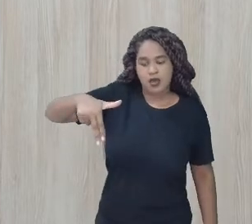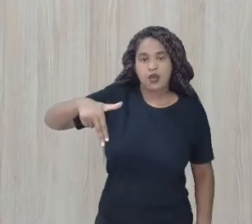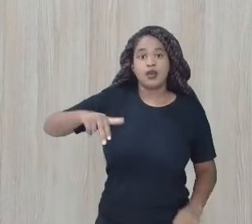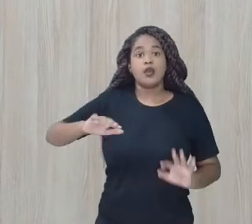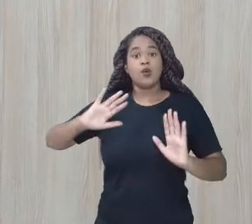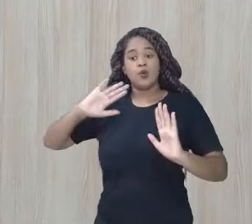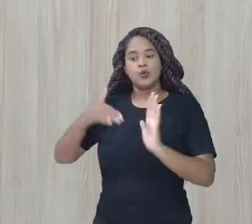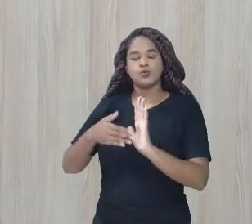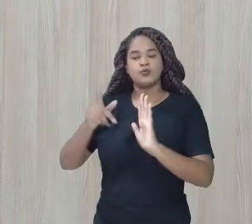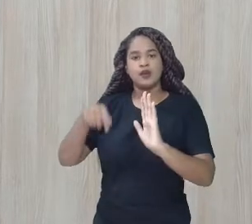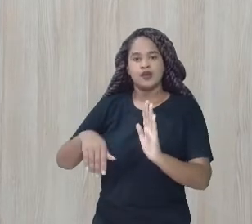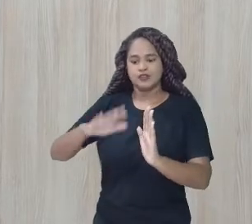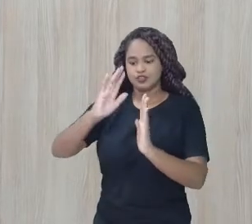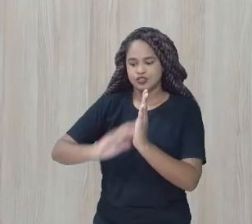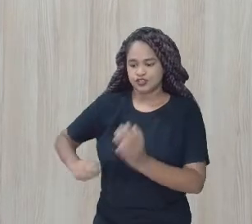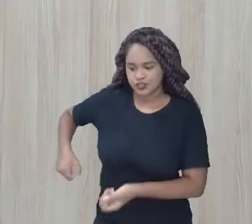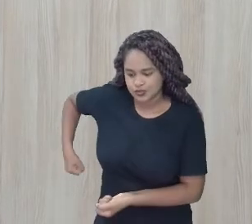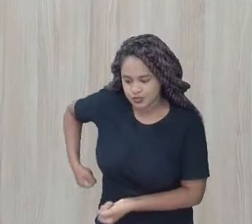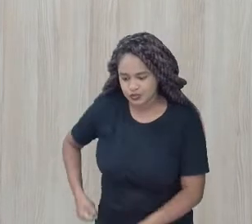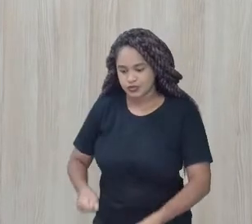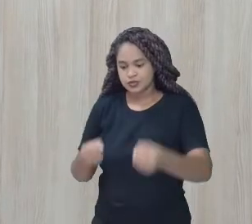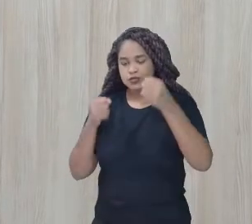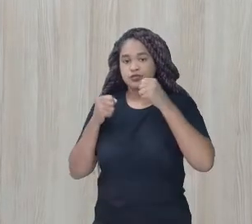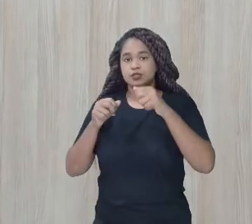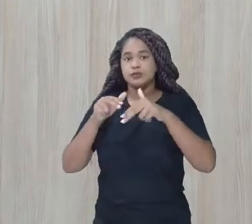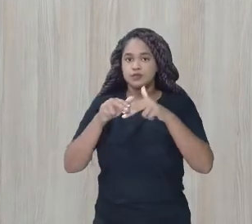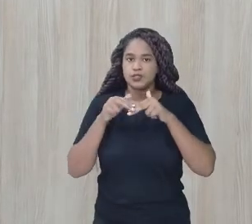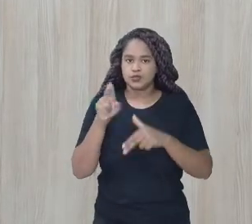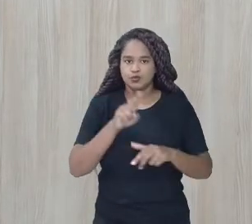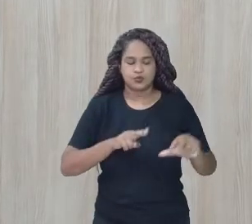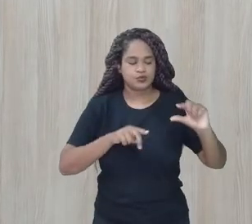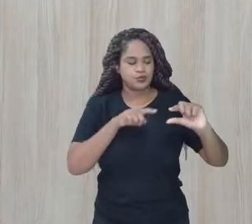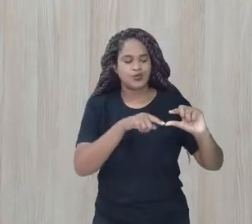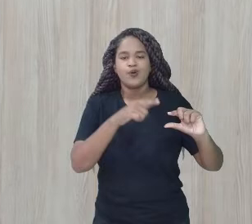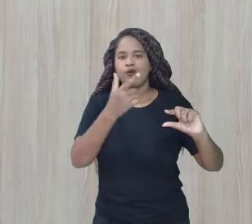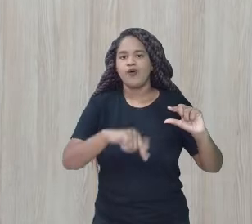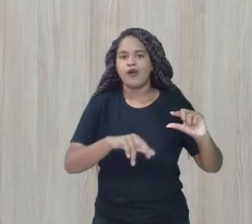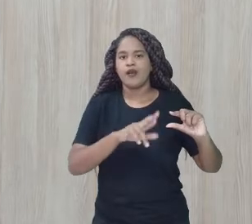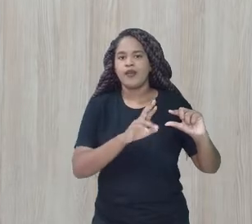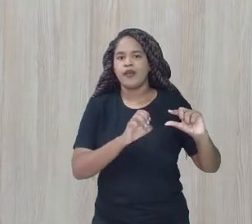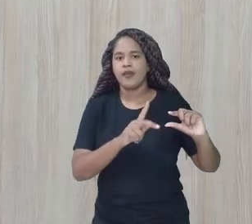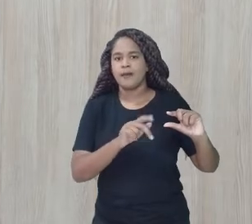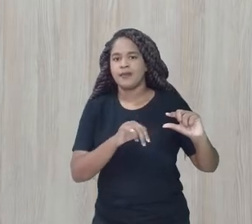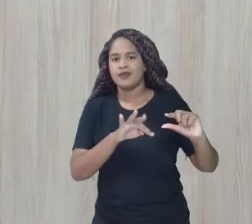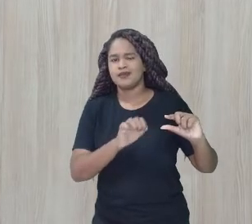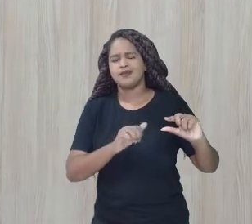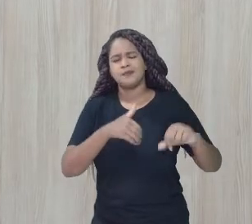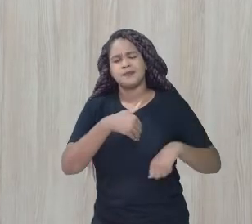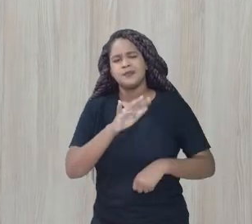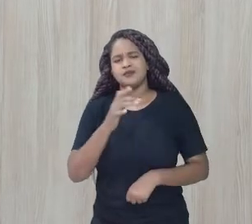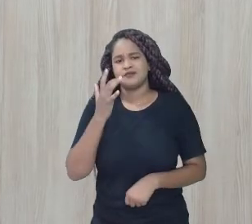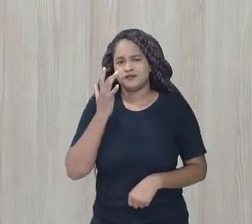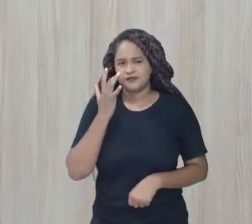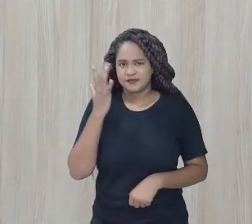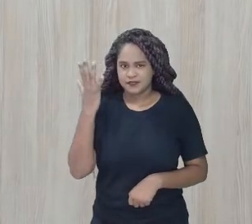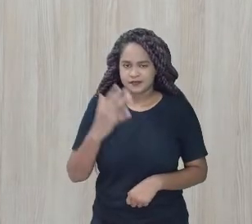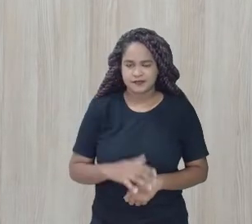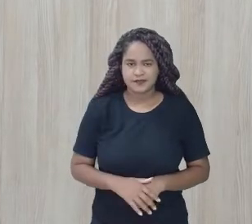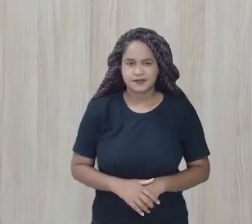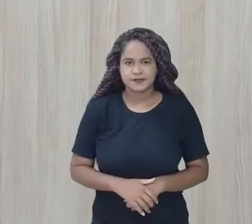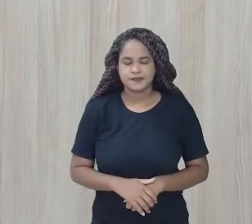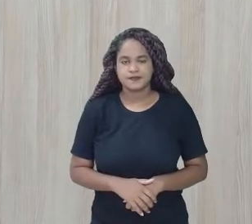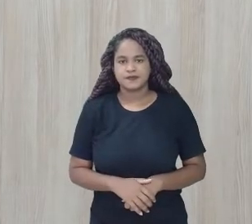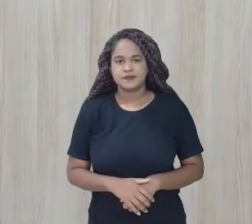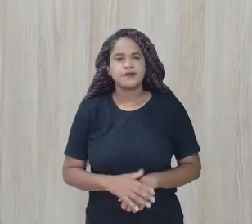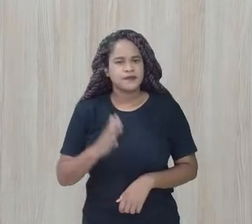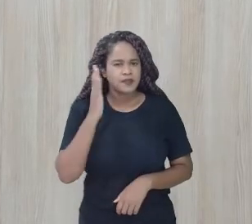o remover. Por isso que a gente utilizou esse bloquinho aí do repita e facilitou a escrita do processo por blocos. E